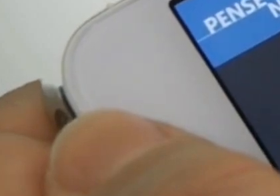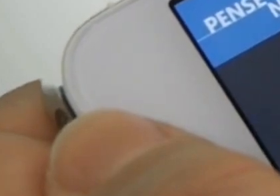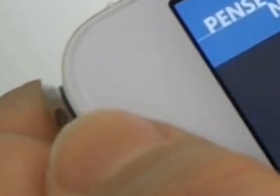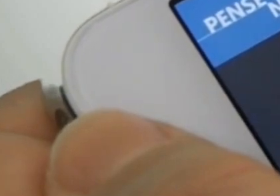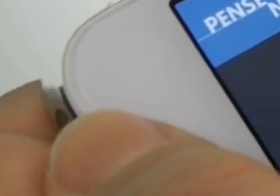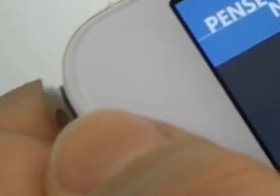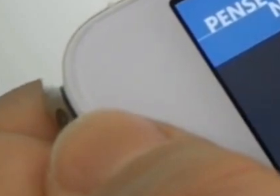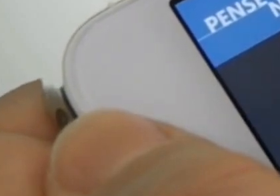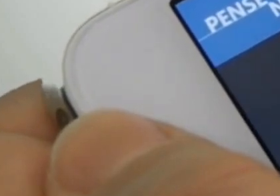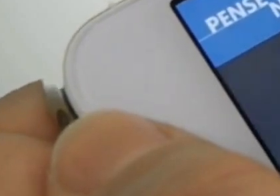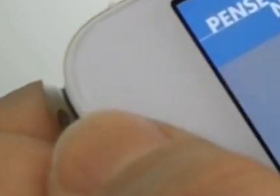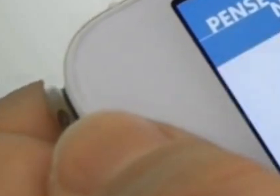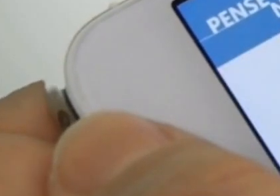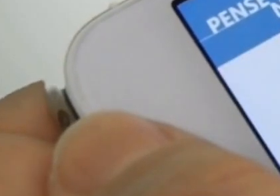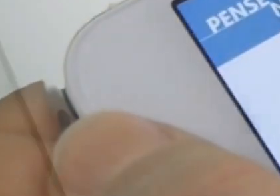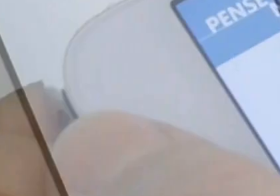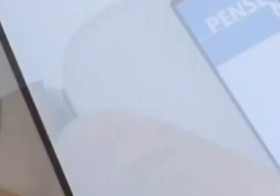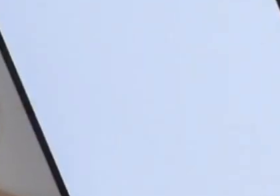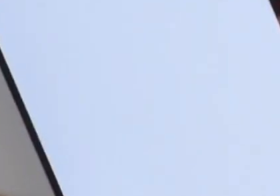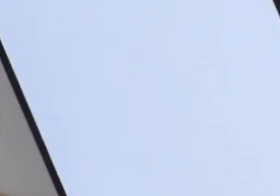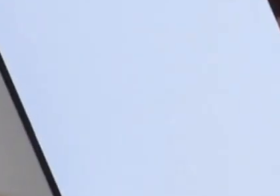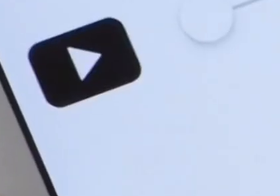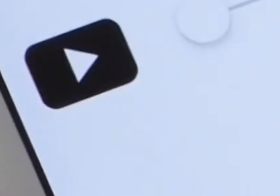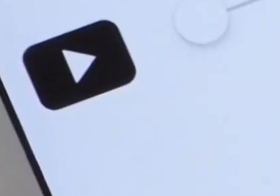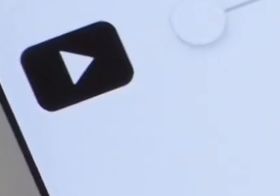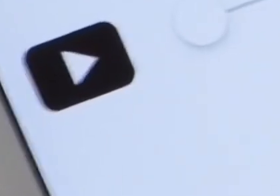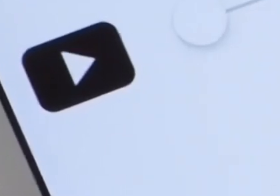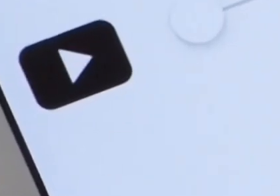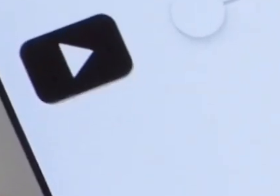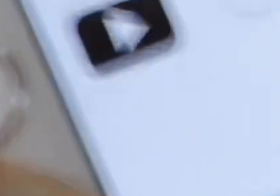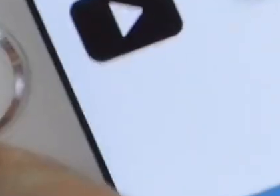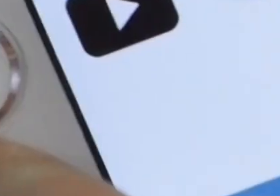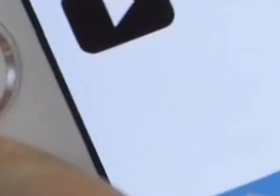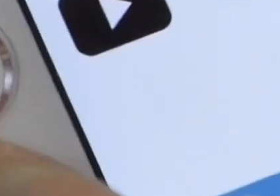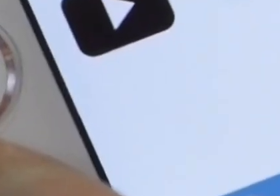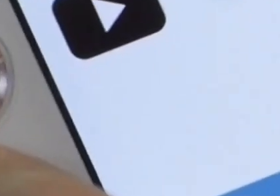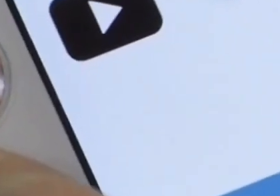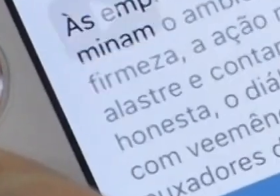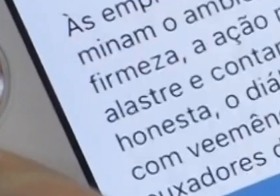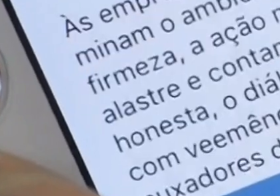dicas em vídeo, áudio e texto